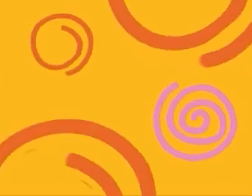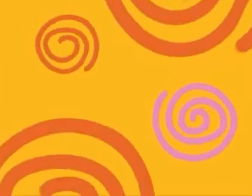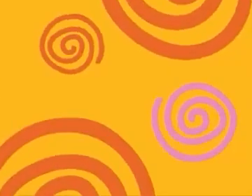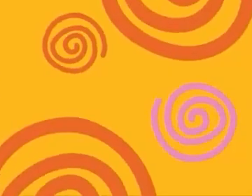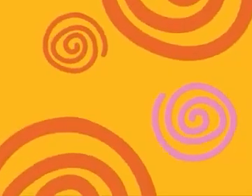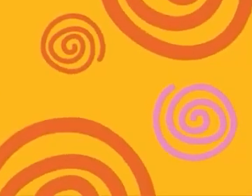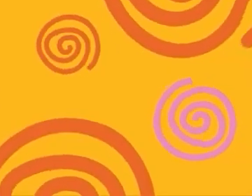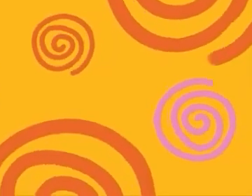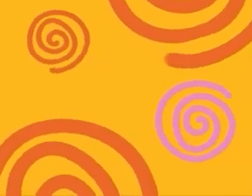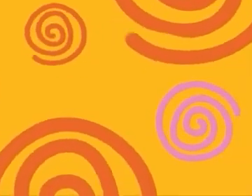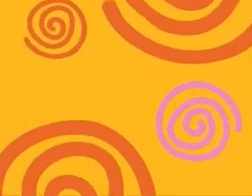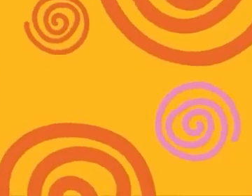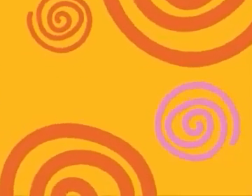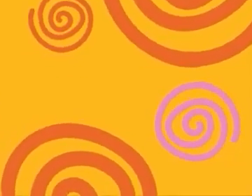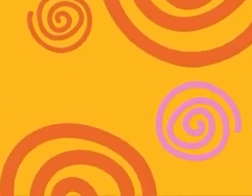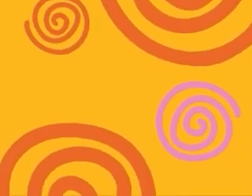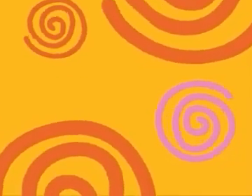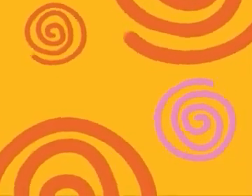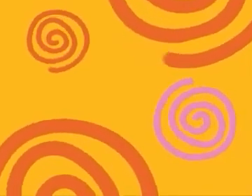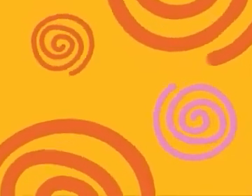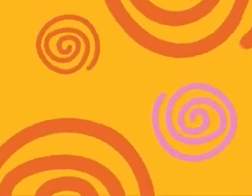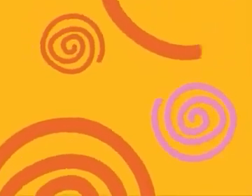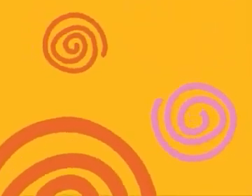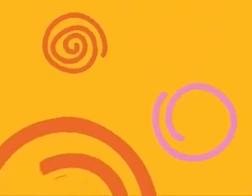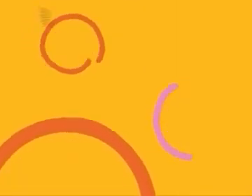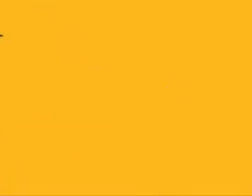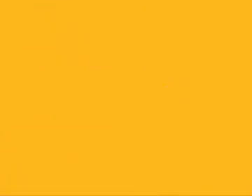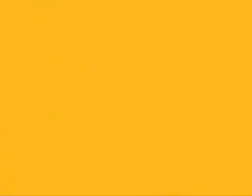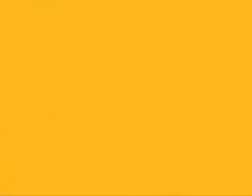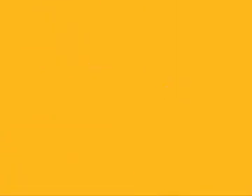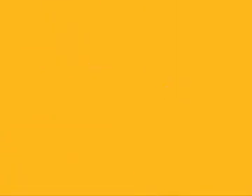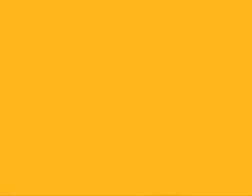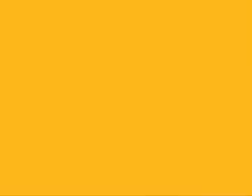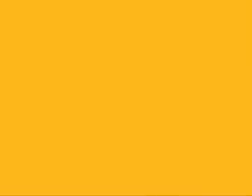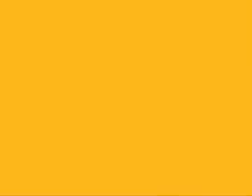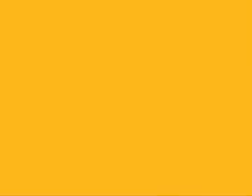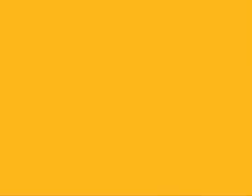Ministério da Cultura e CBMM apresentam a 13ª edição do Fliaraxá.